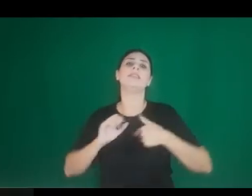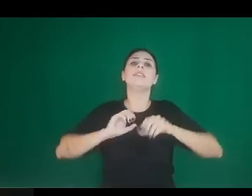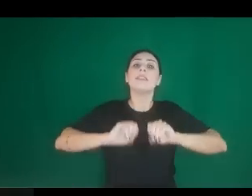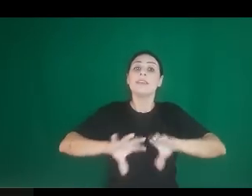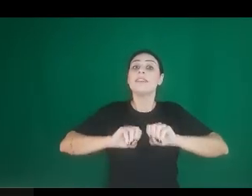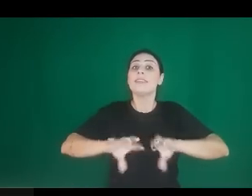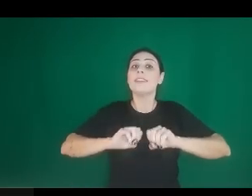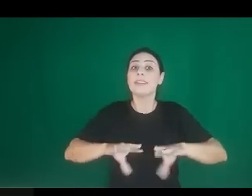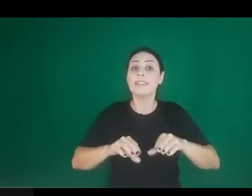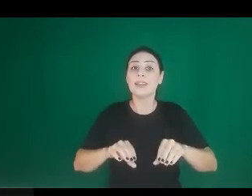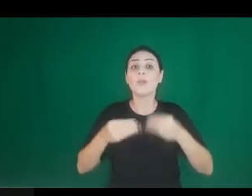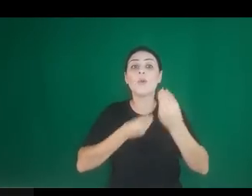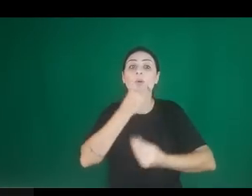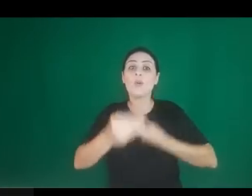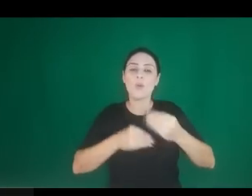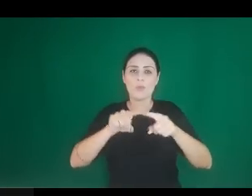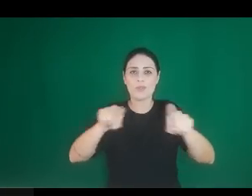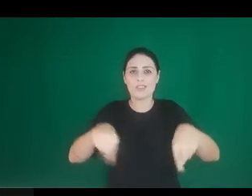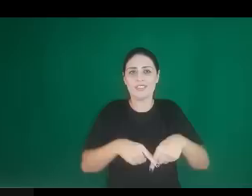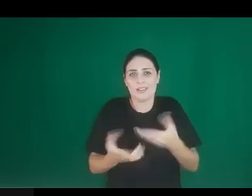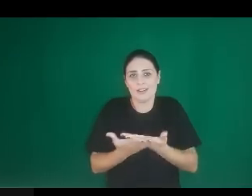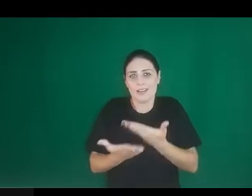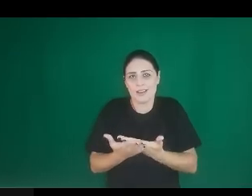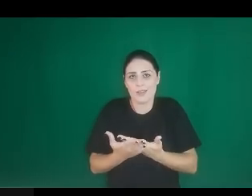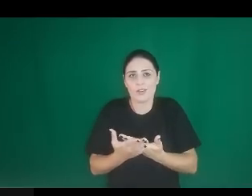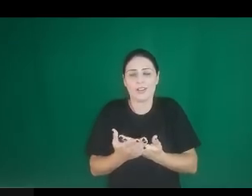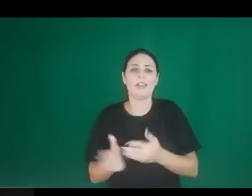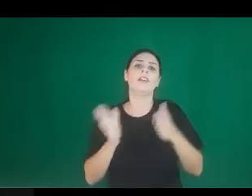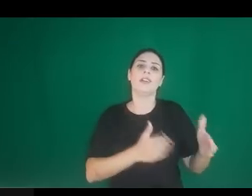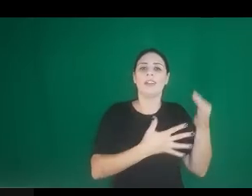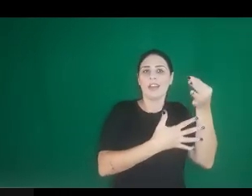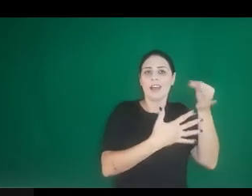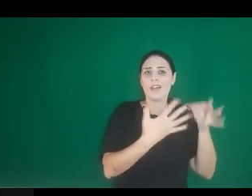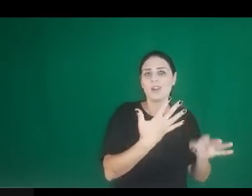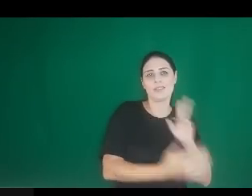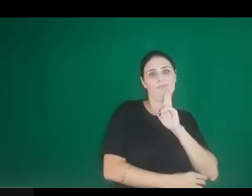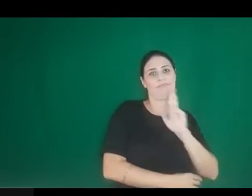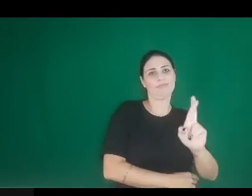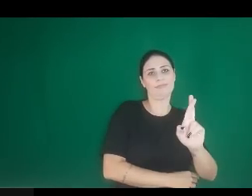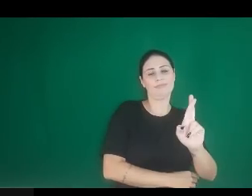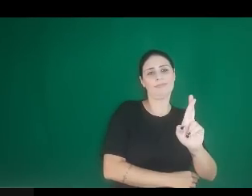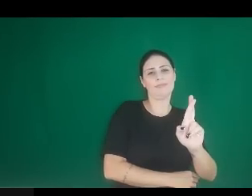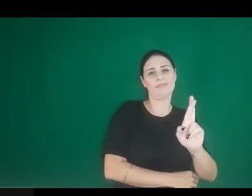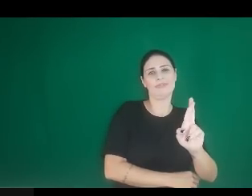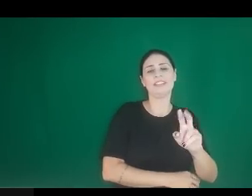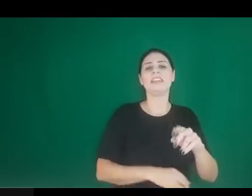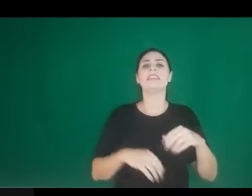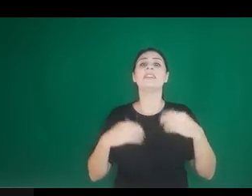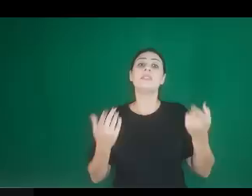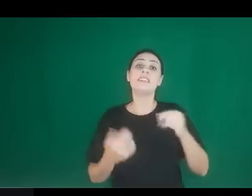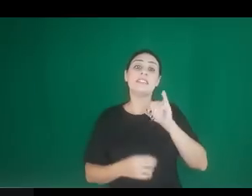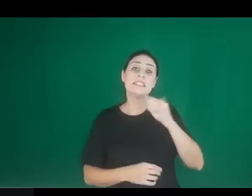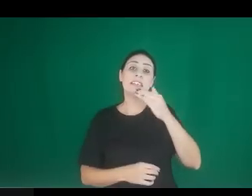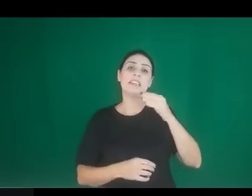legitimado, e o que o ensino que é trabalhado em sala e aquilo que é avaliado como resultado. Então, quando, né,